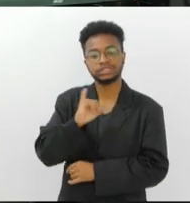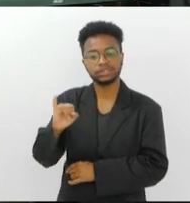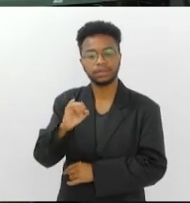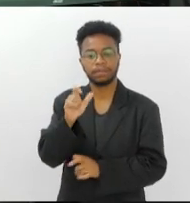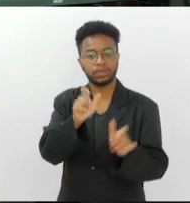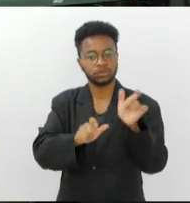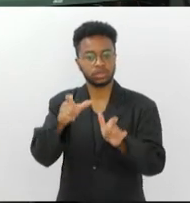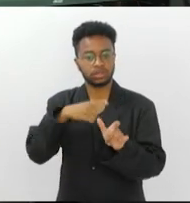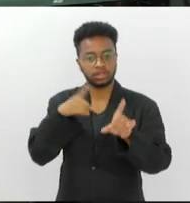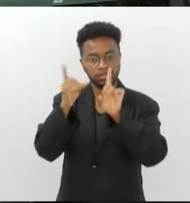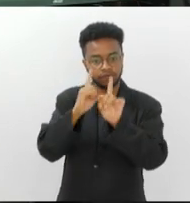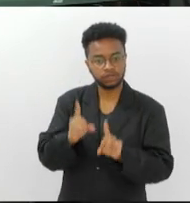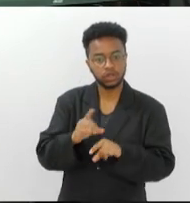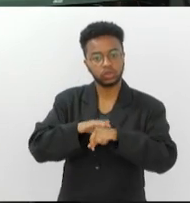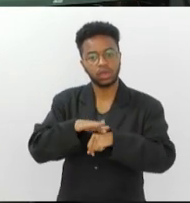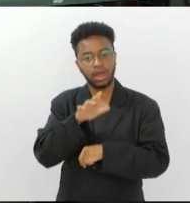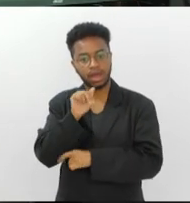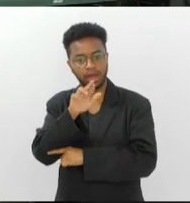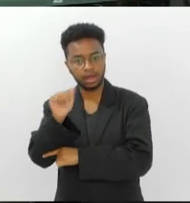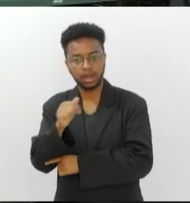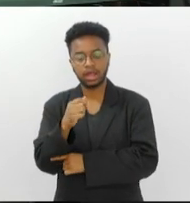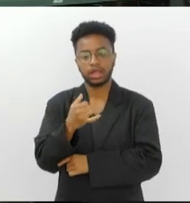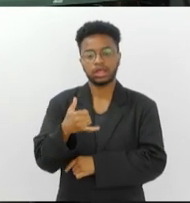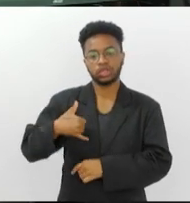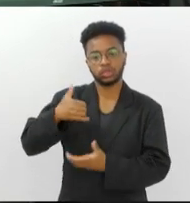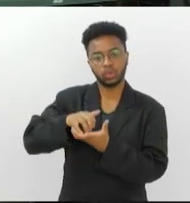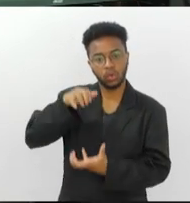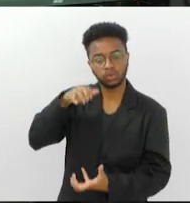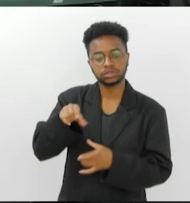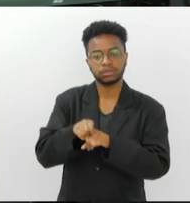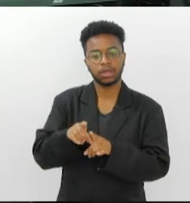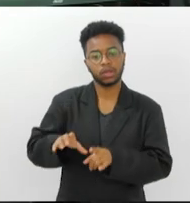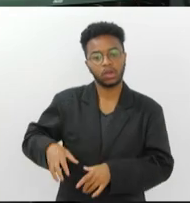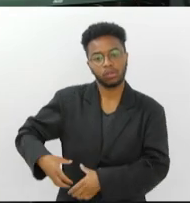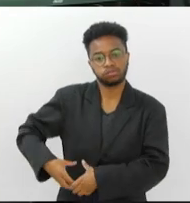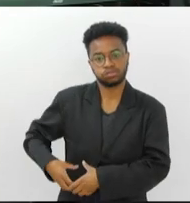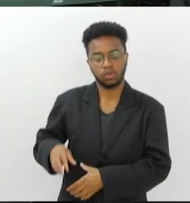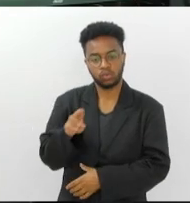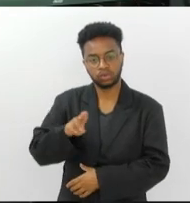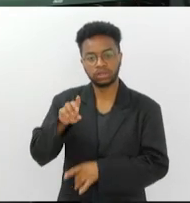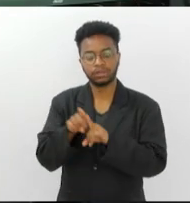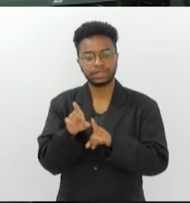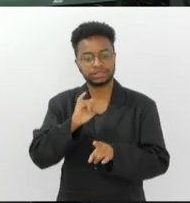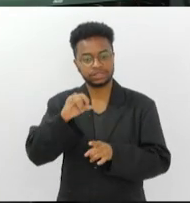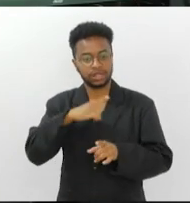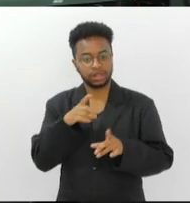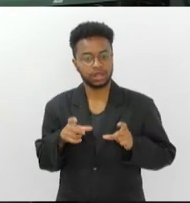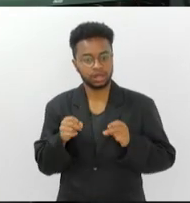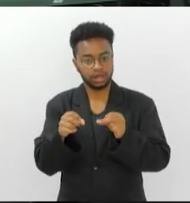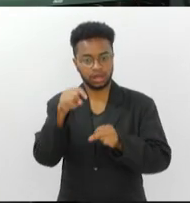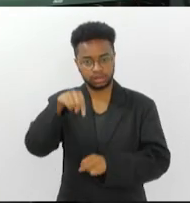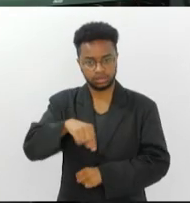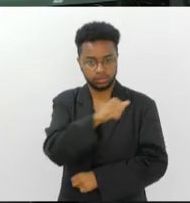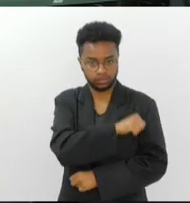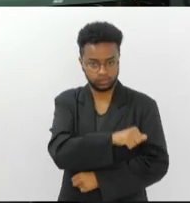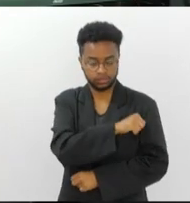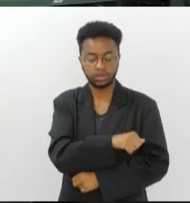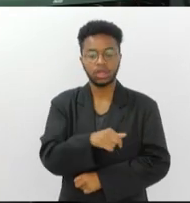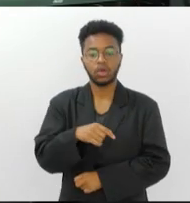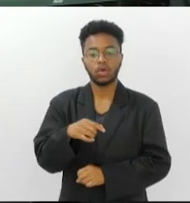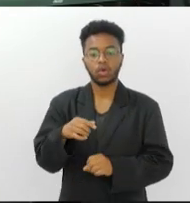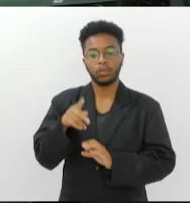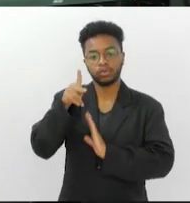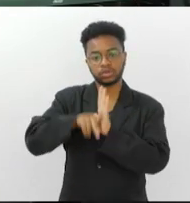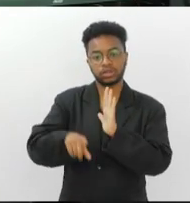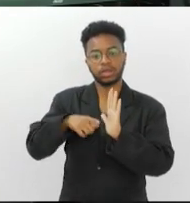com doenças raras, idosos, ostomizados e com câncer no estado do Rio. O projeto recebeu parecer favorável da Comissão